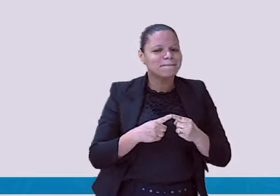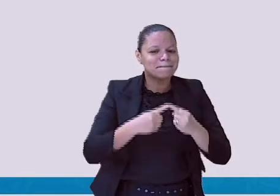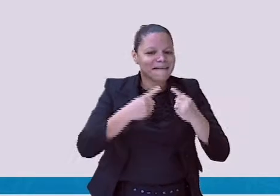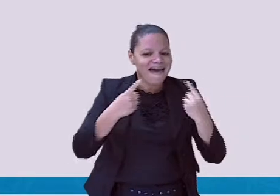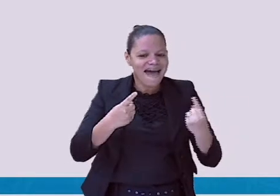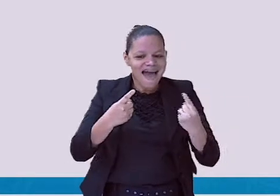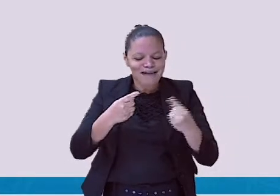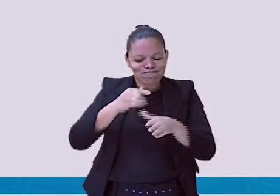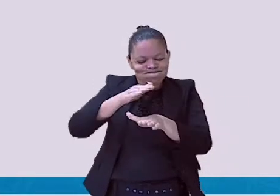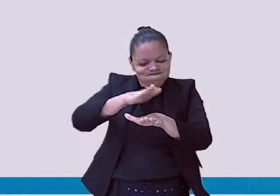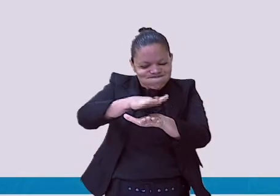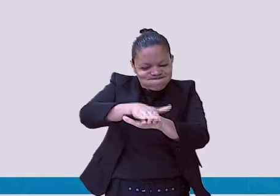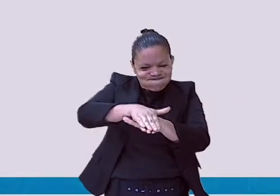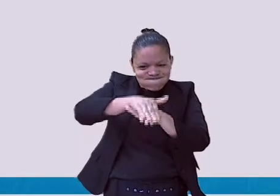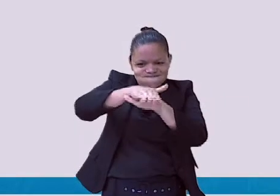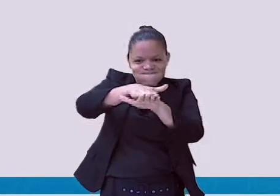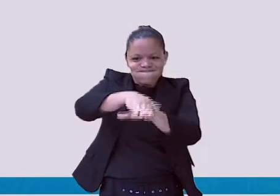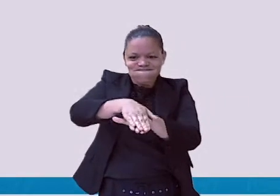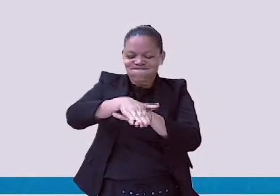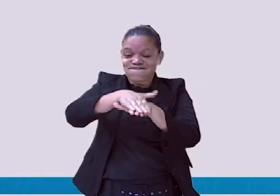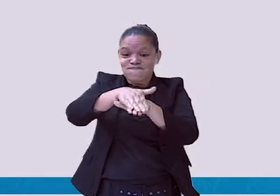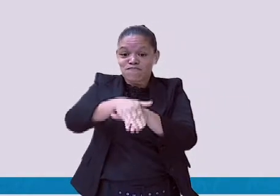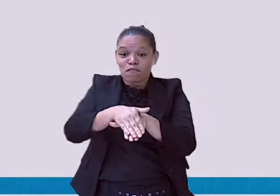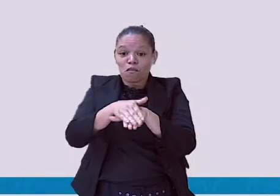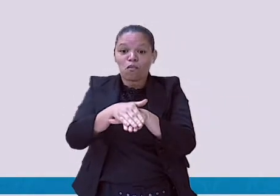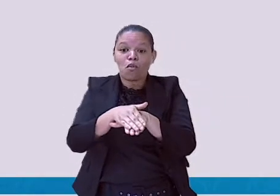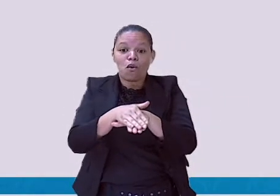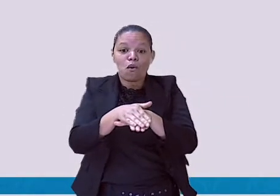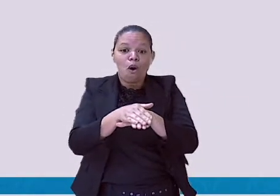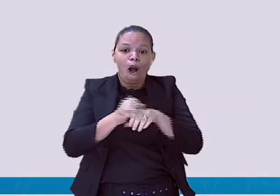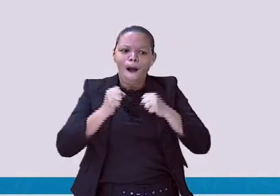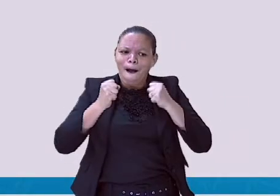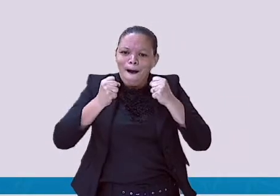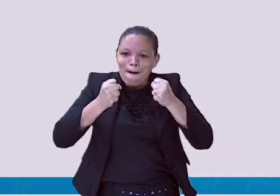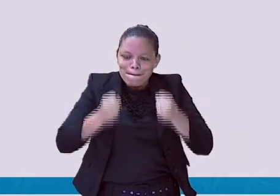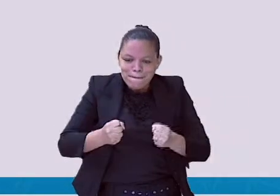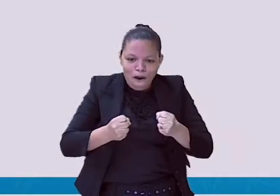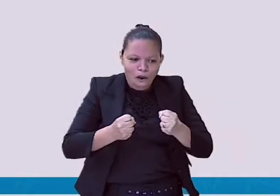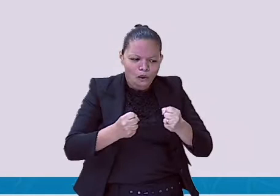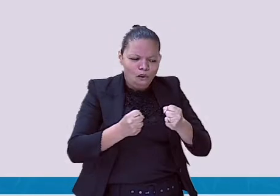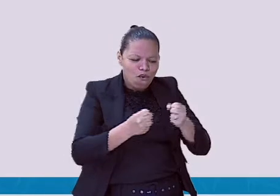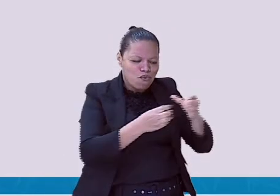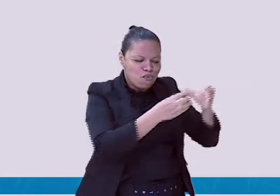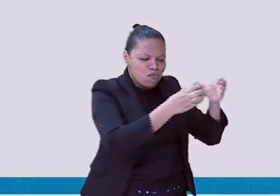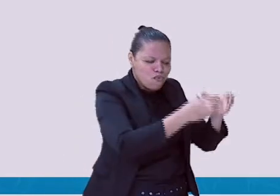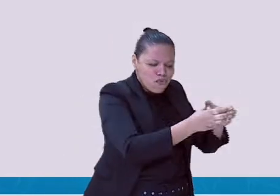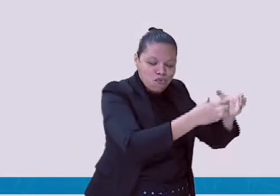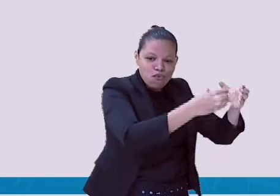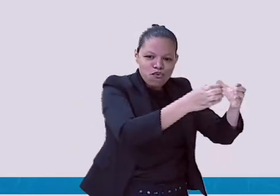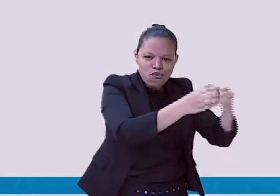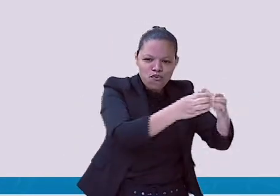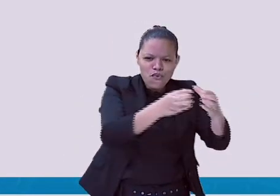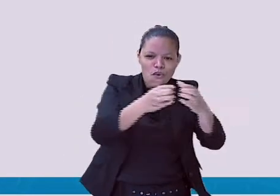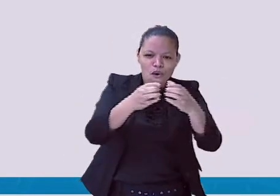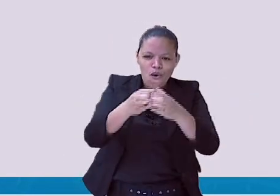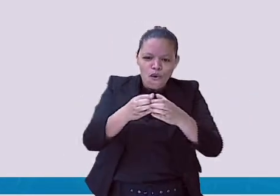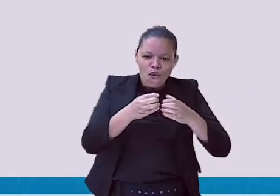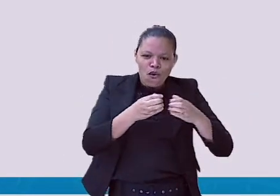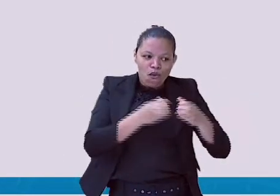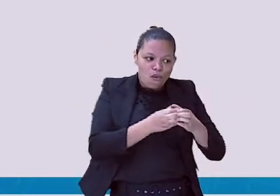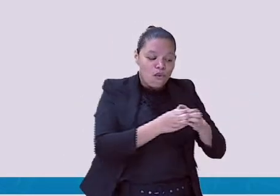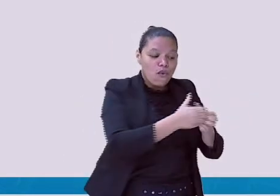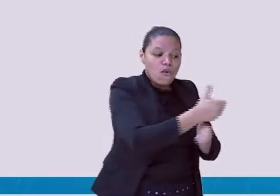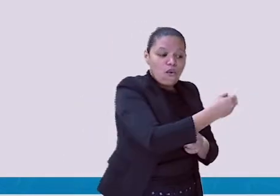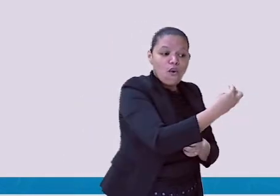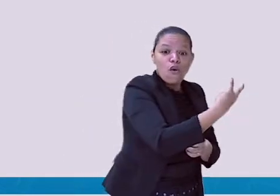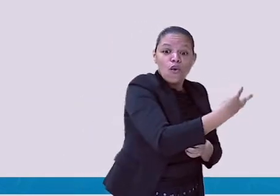pode colocar cerca de 130 ovos em cada desova e pode